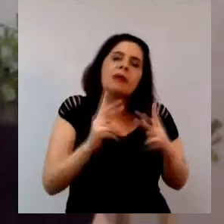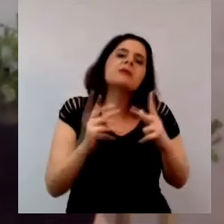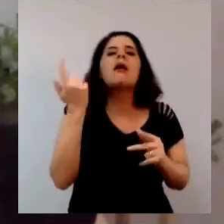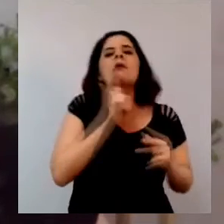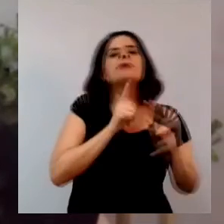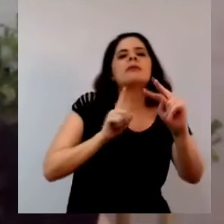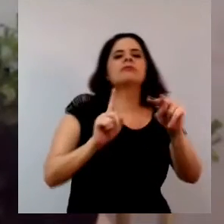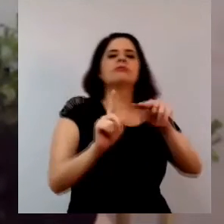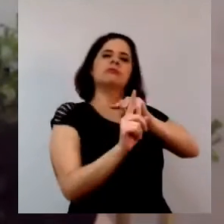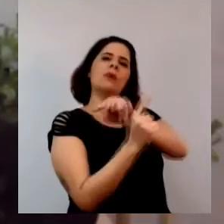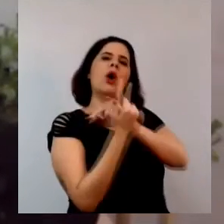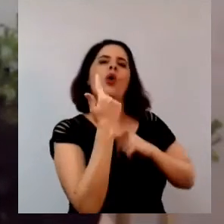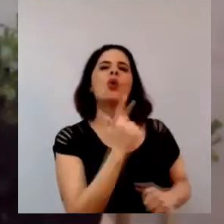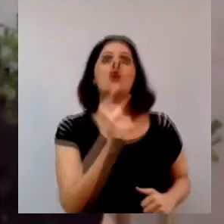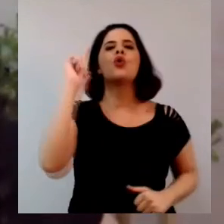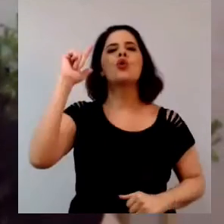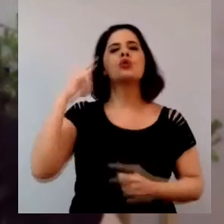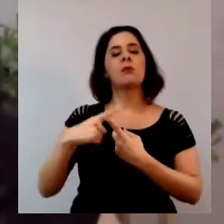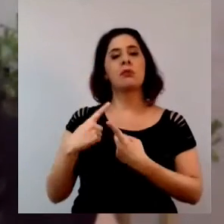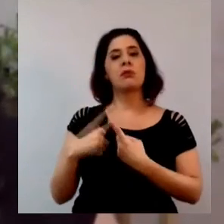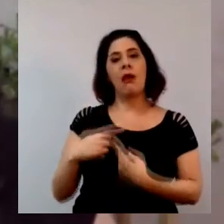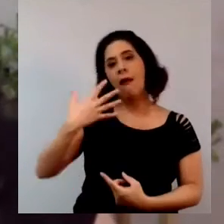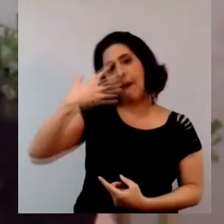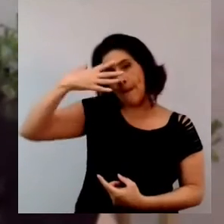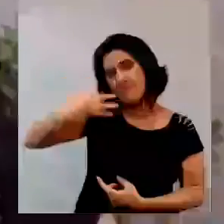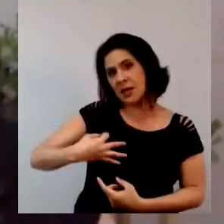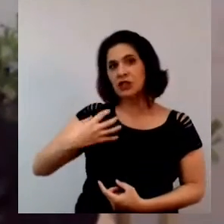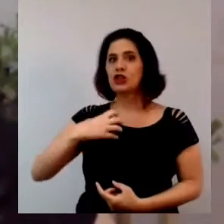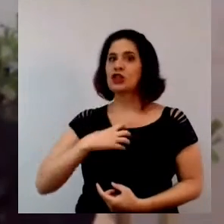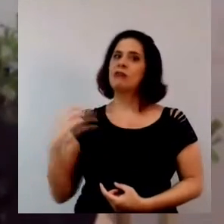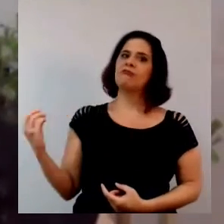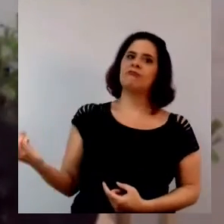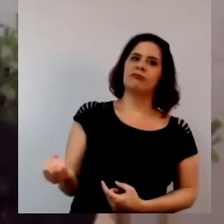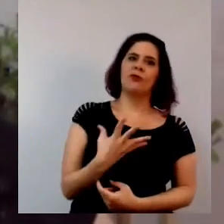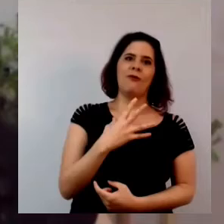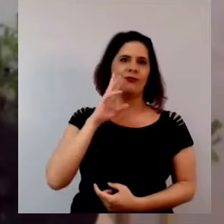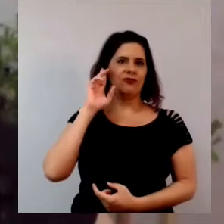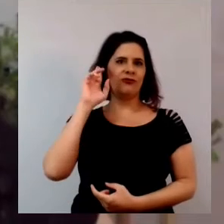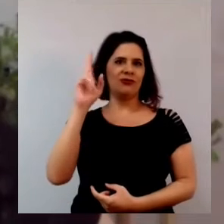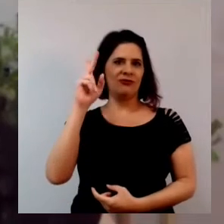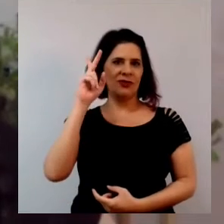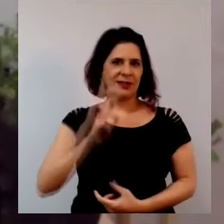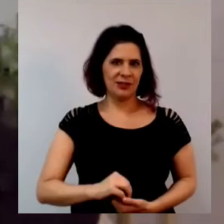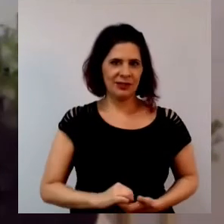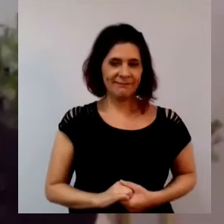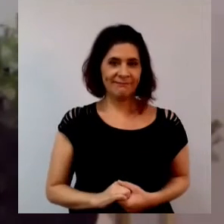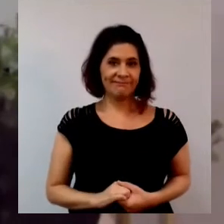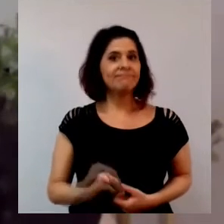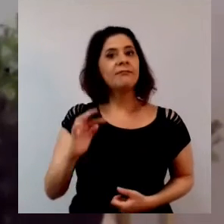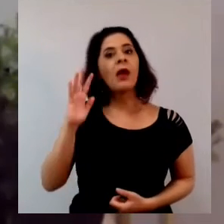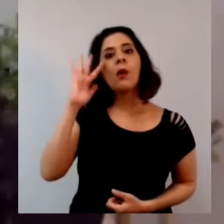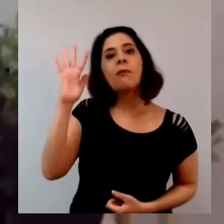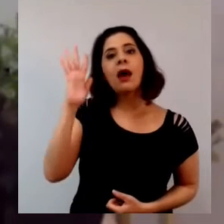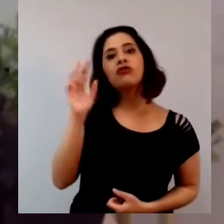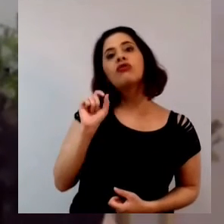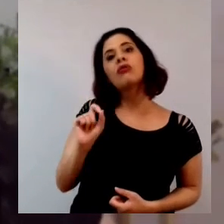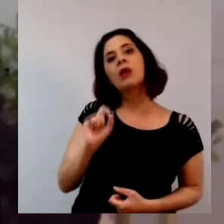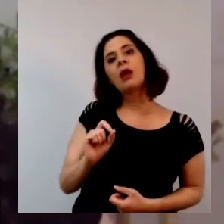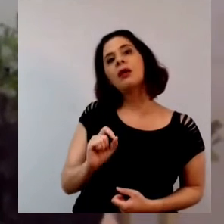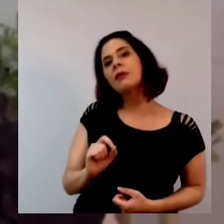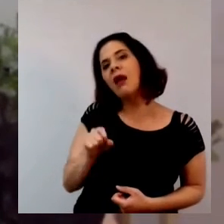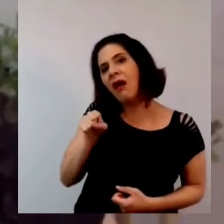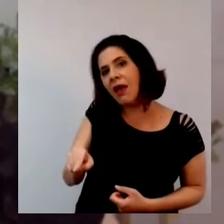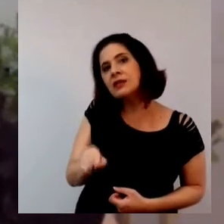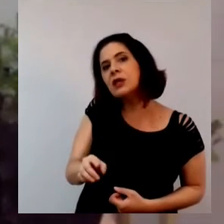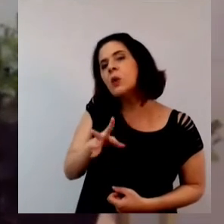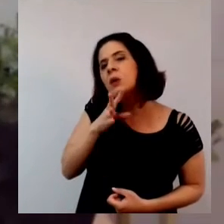de um modo diferente. Então, eu imagino que esse conhecimento esteja sendo propagado, né? Então,